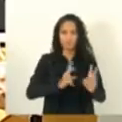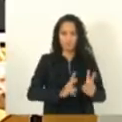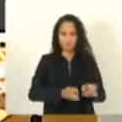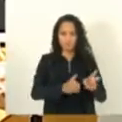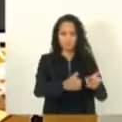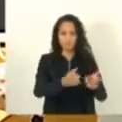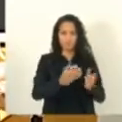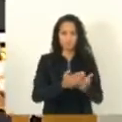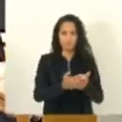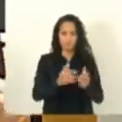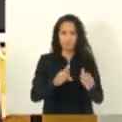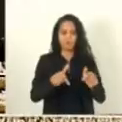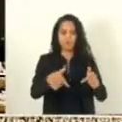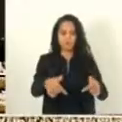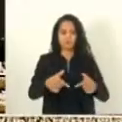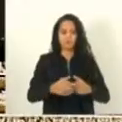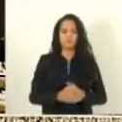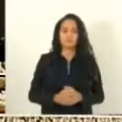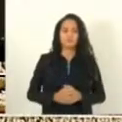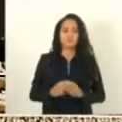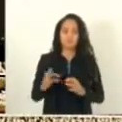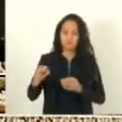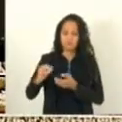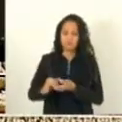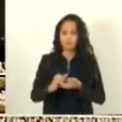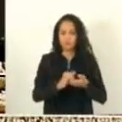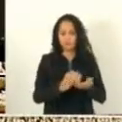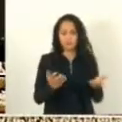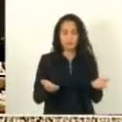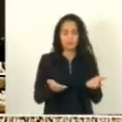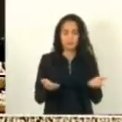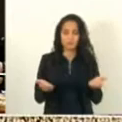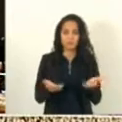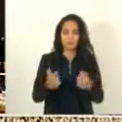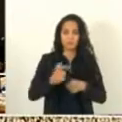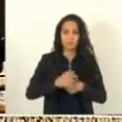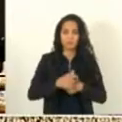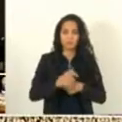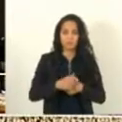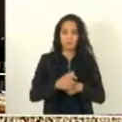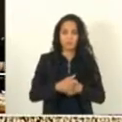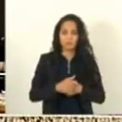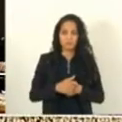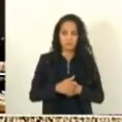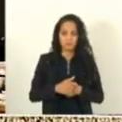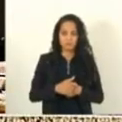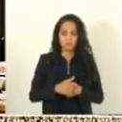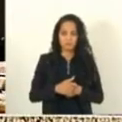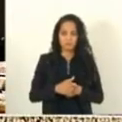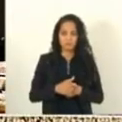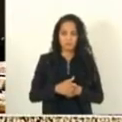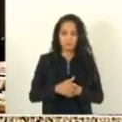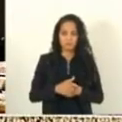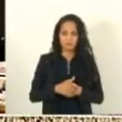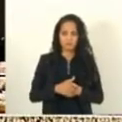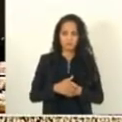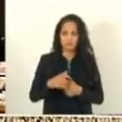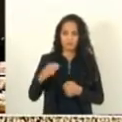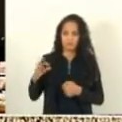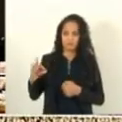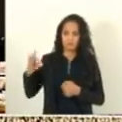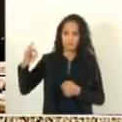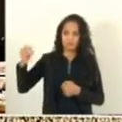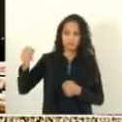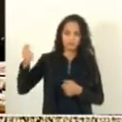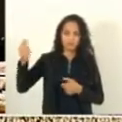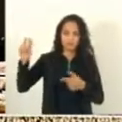de iniciativa. Já estão todos cumprimentados. Passamos, então, nesse momento, finalizando a votação. São todos os